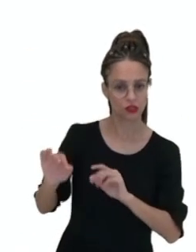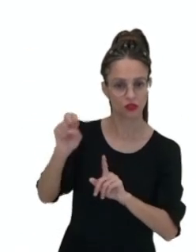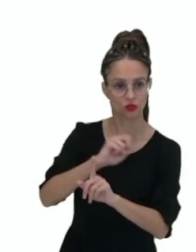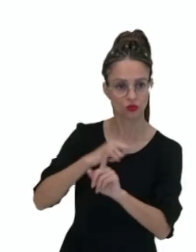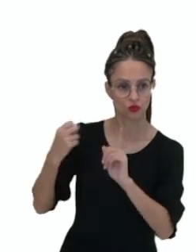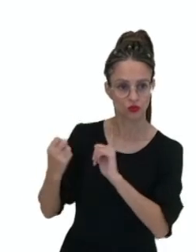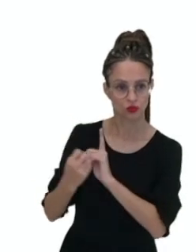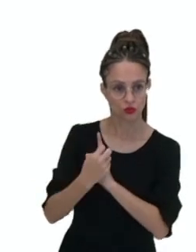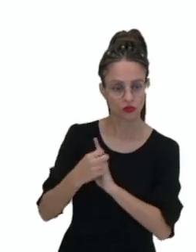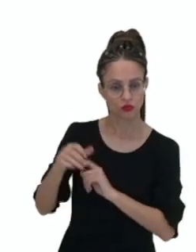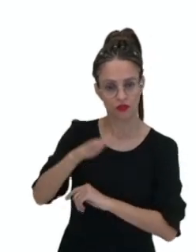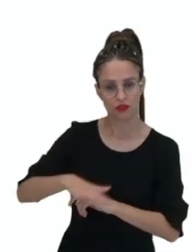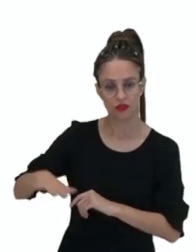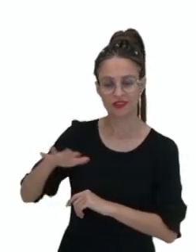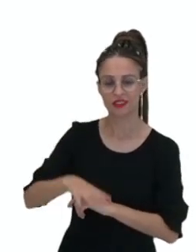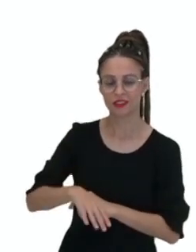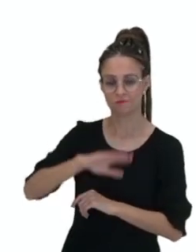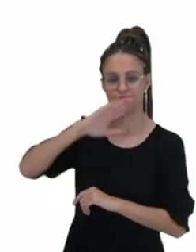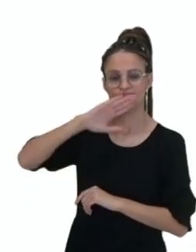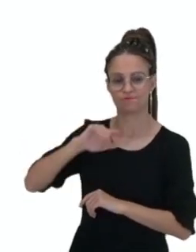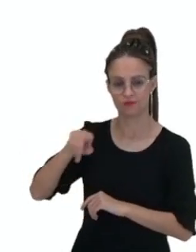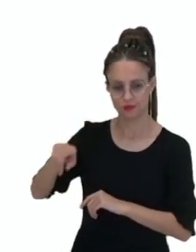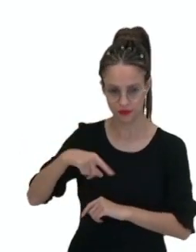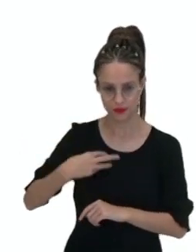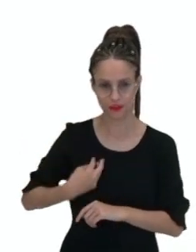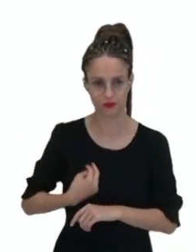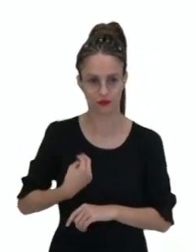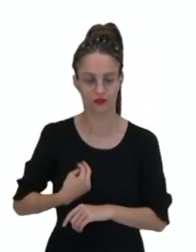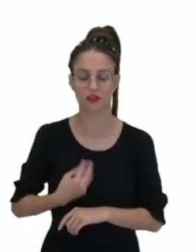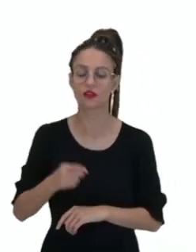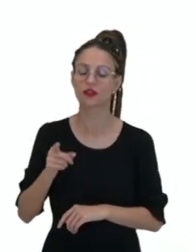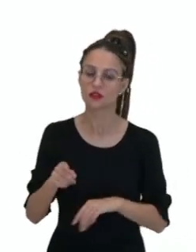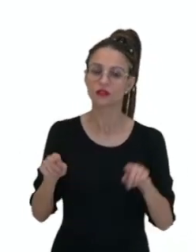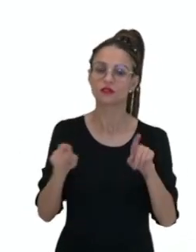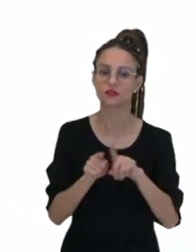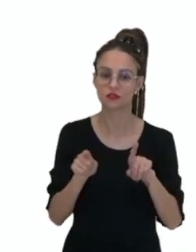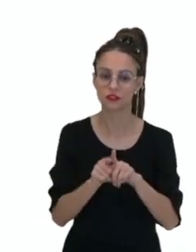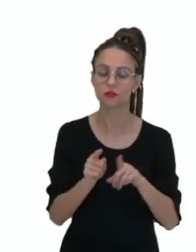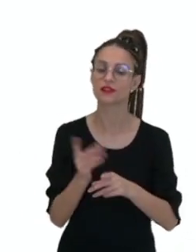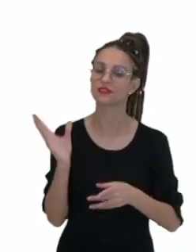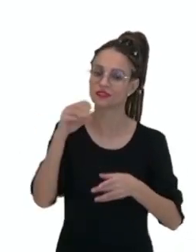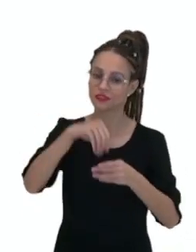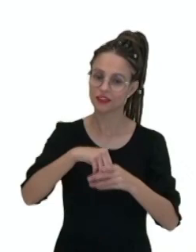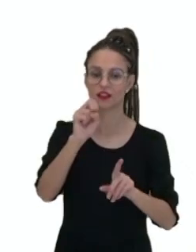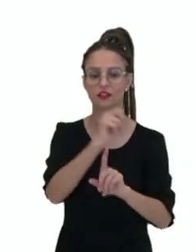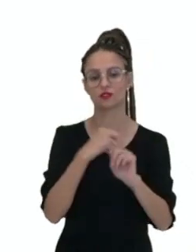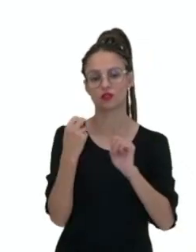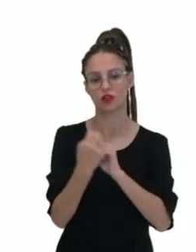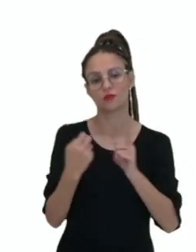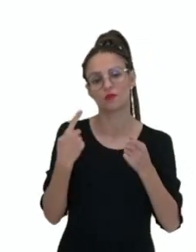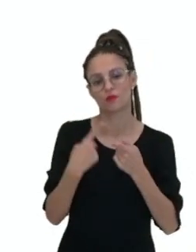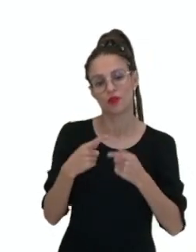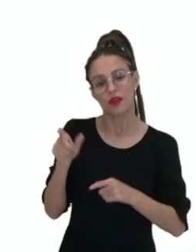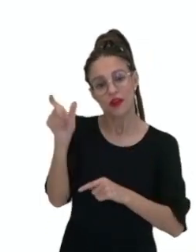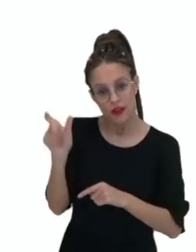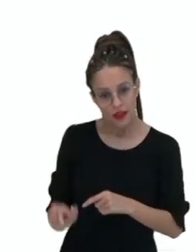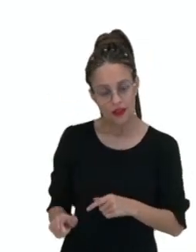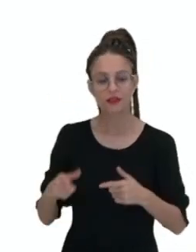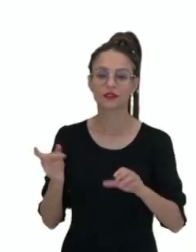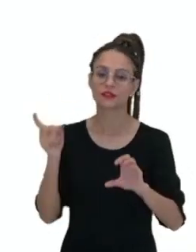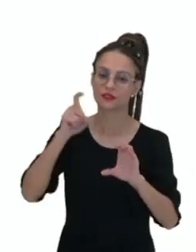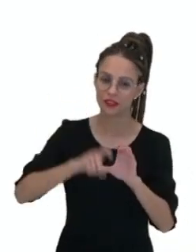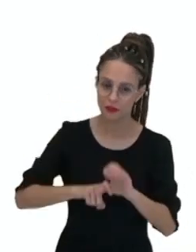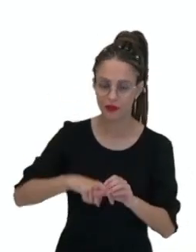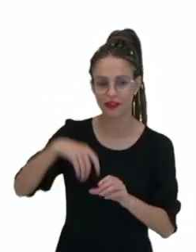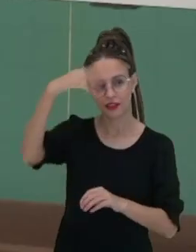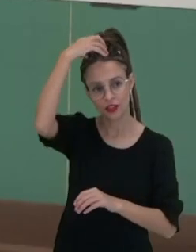sociedade hipócrita, a qual ele condena, ele também se insere nela, pois Gregório ainda depende da nobreza